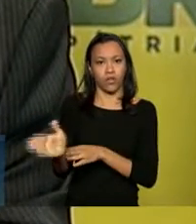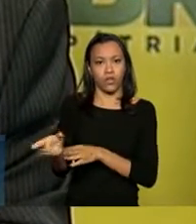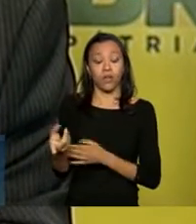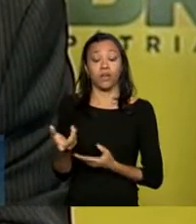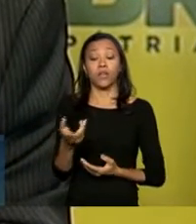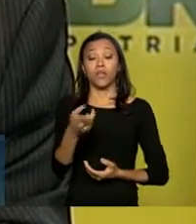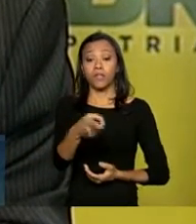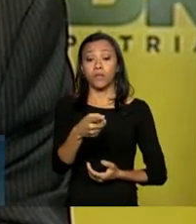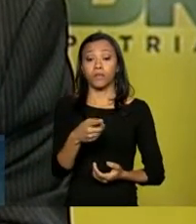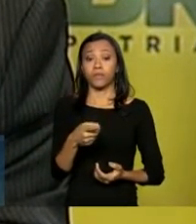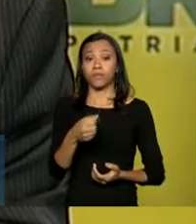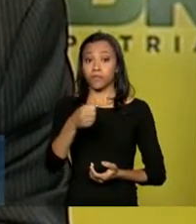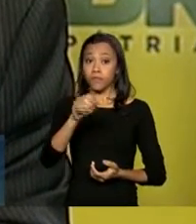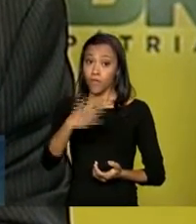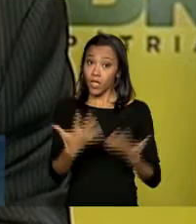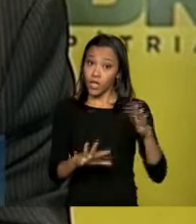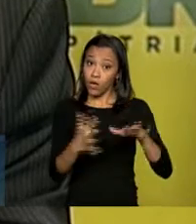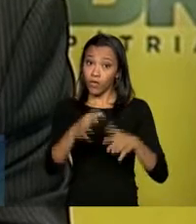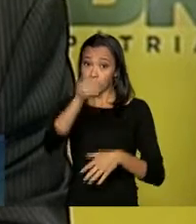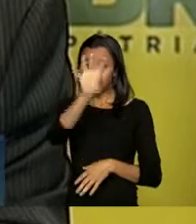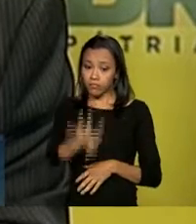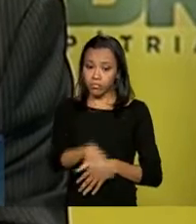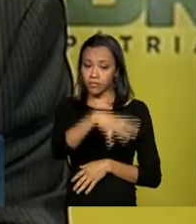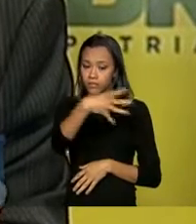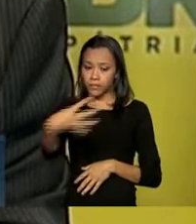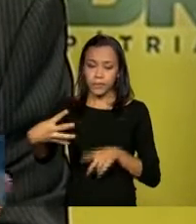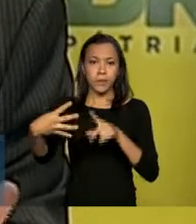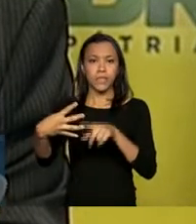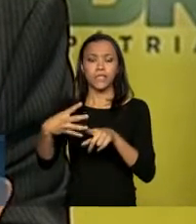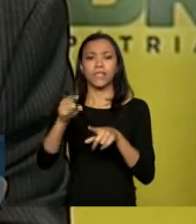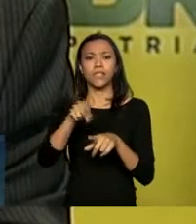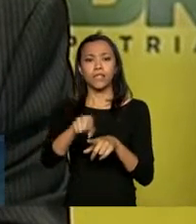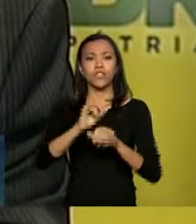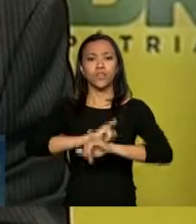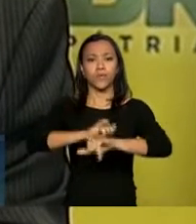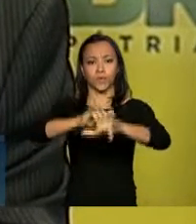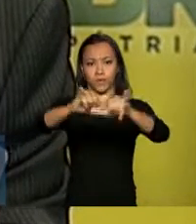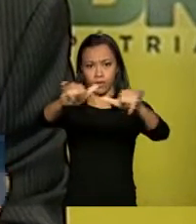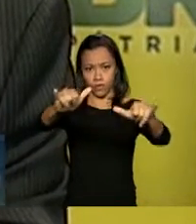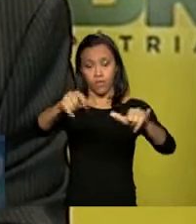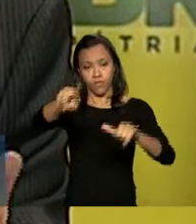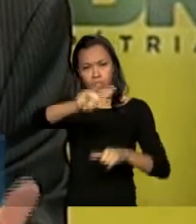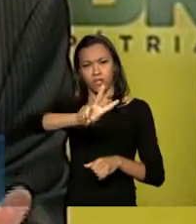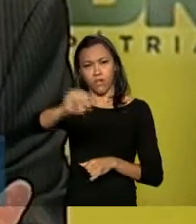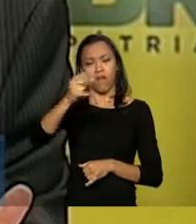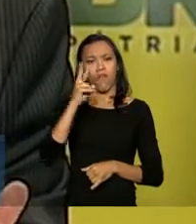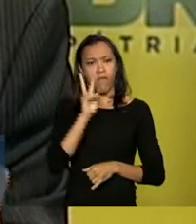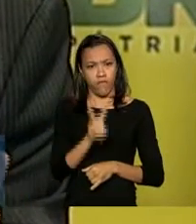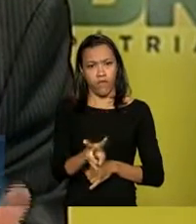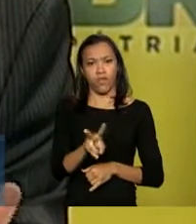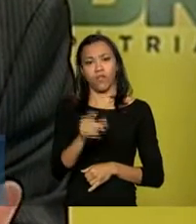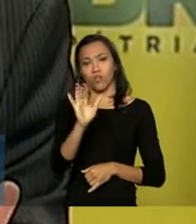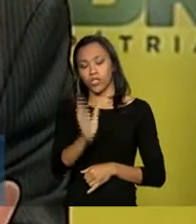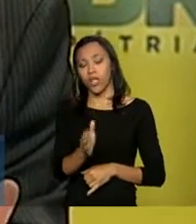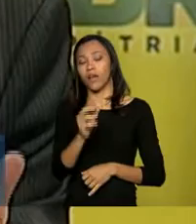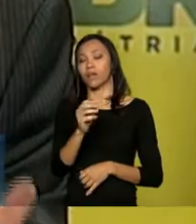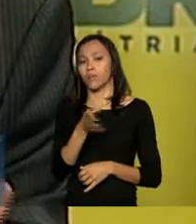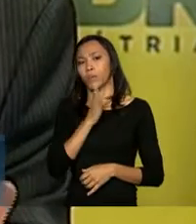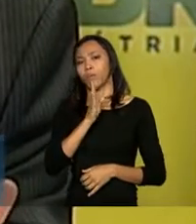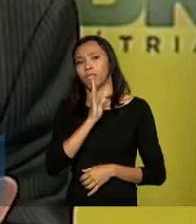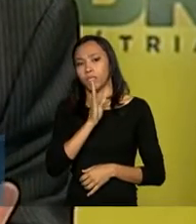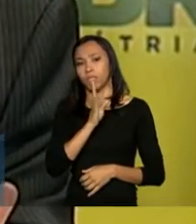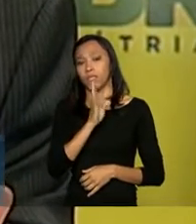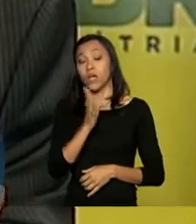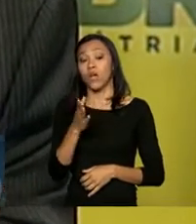Excel puro, sem nenhuma deformação, sem nenhuma questão, isso estará, vocês verão o já esperado, já conhecido. O que